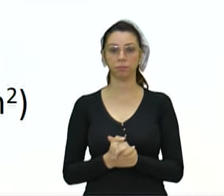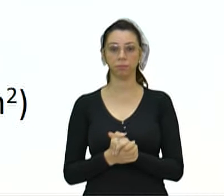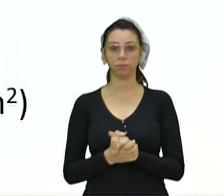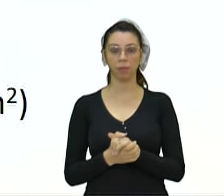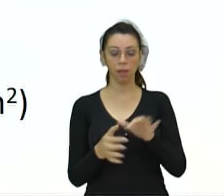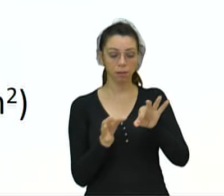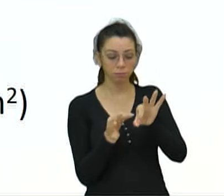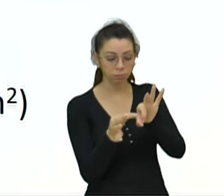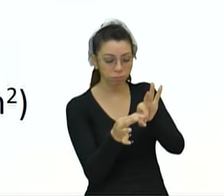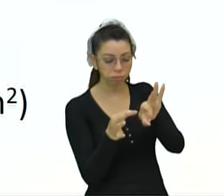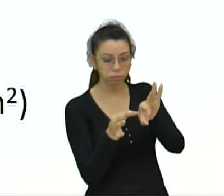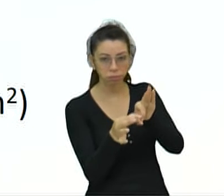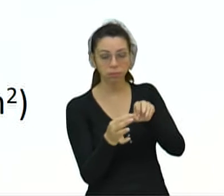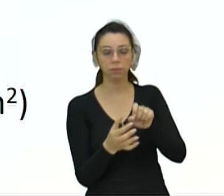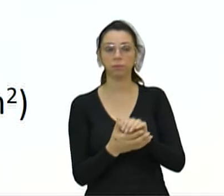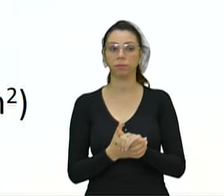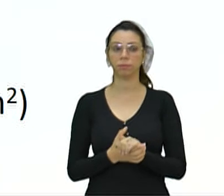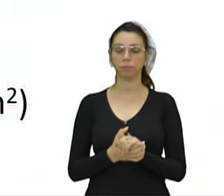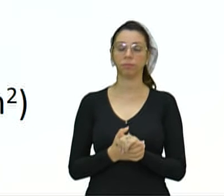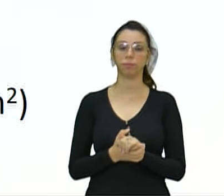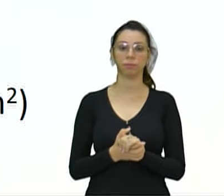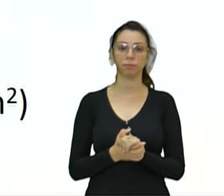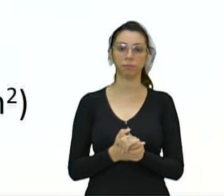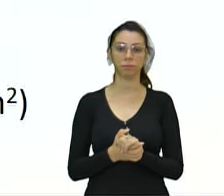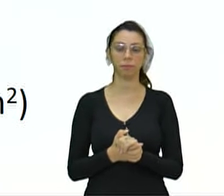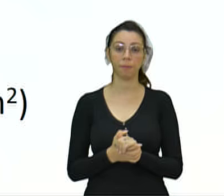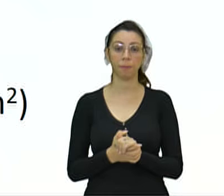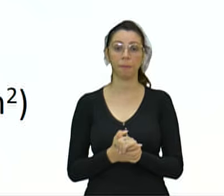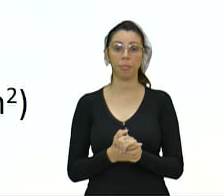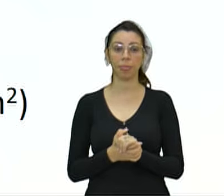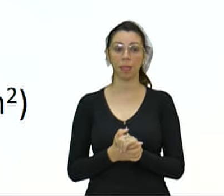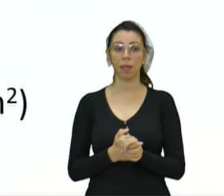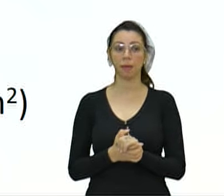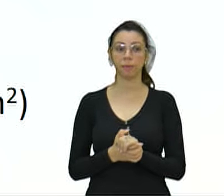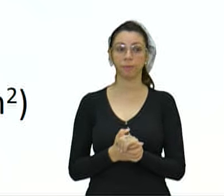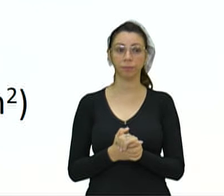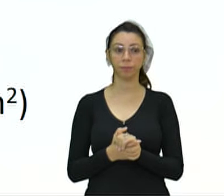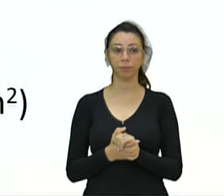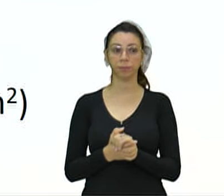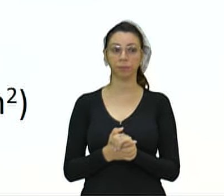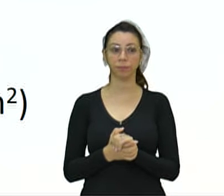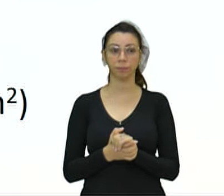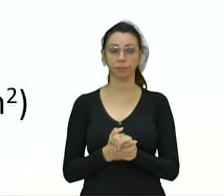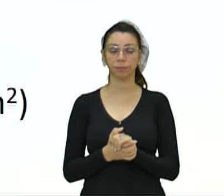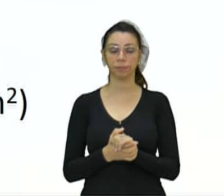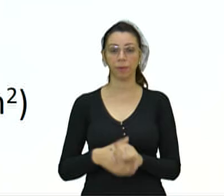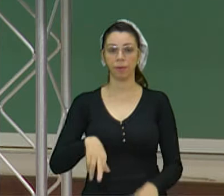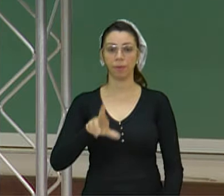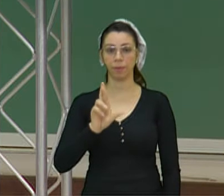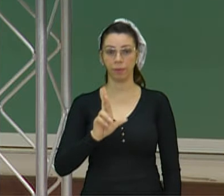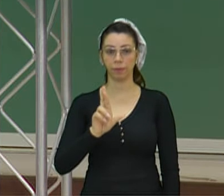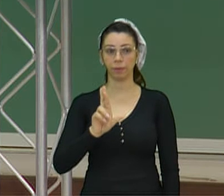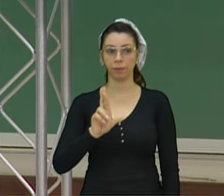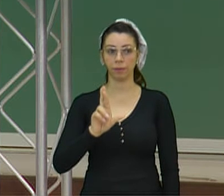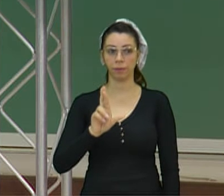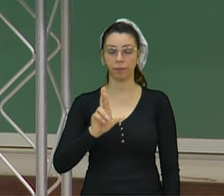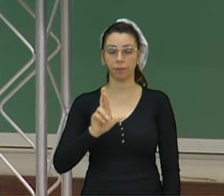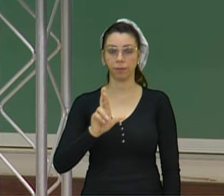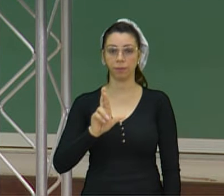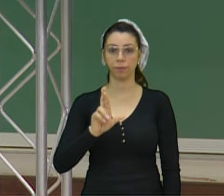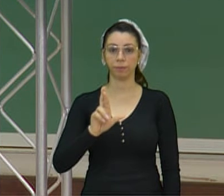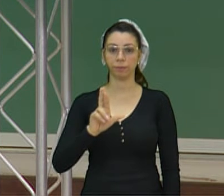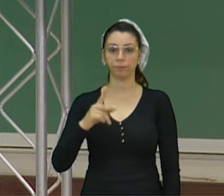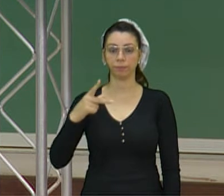então, que no sistema internacional, o Ohm, a resistência, e